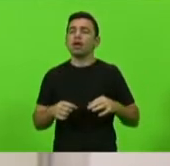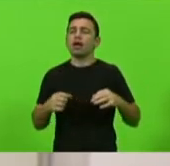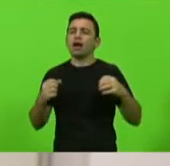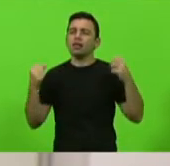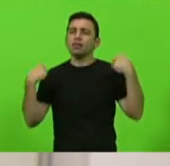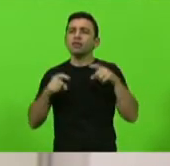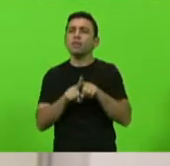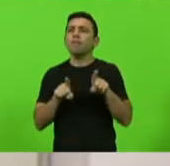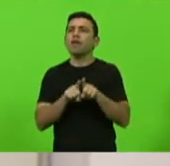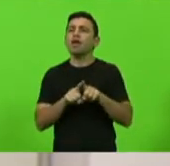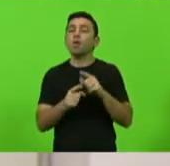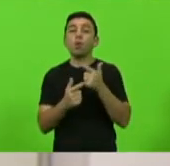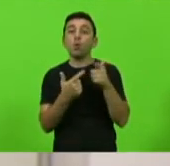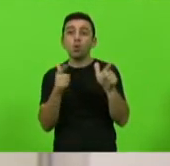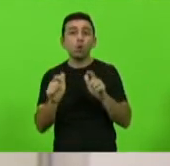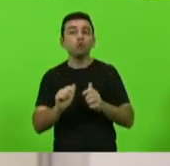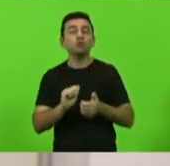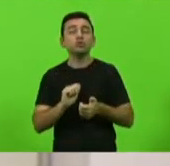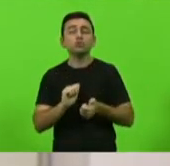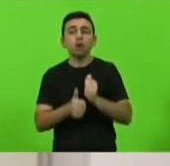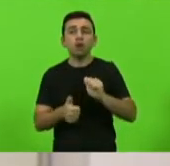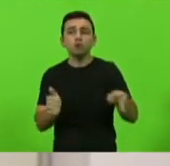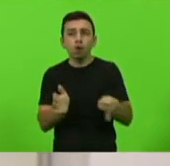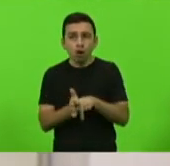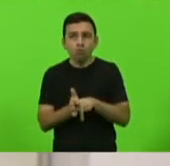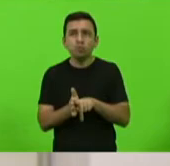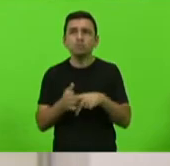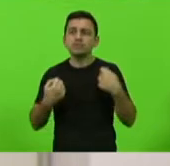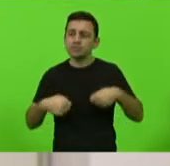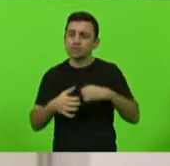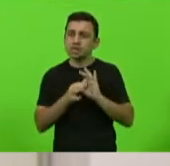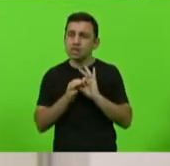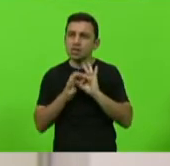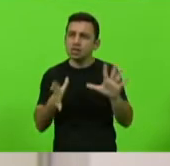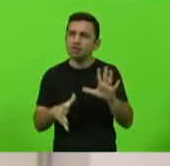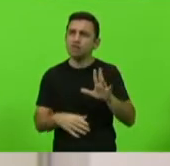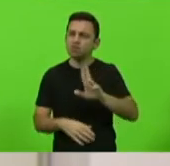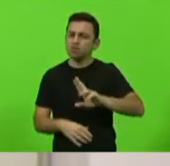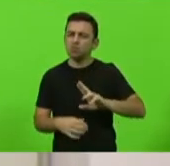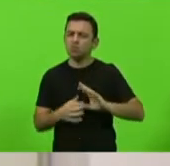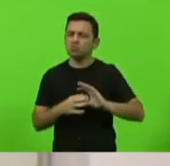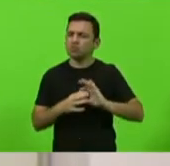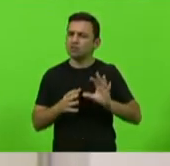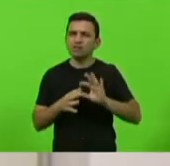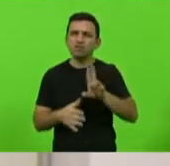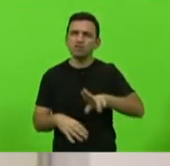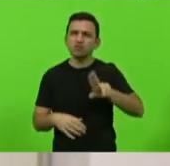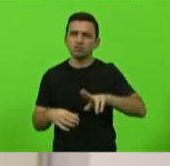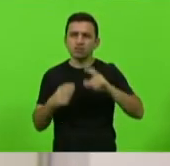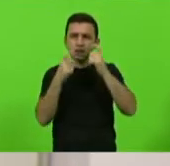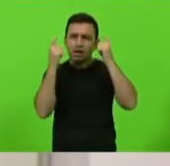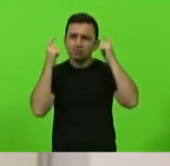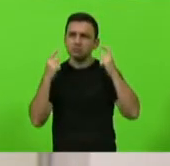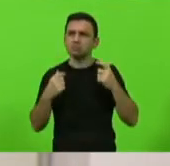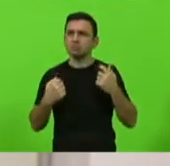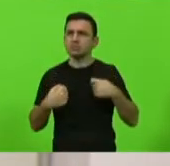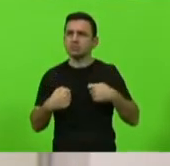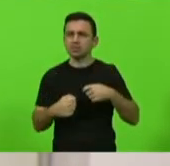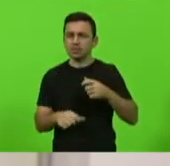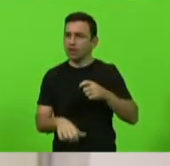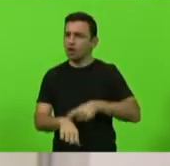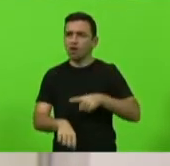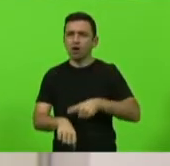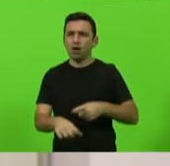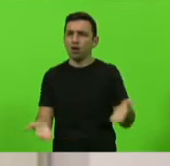as práticas esportivas, precisa liberar o uso de máscara imediatamente na sociedade